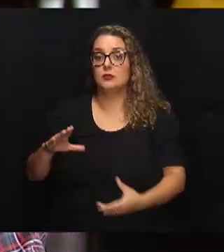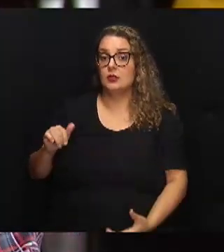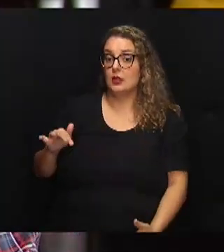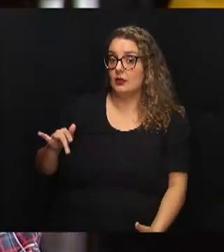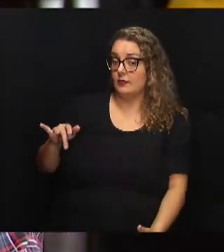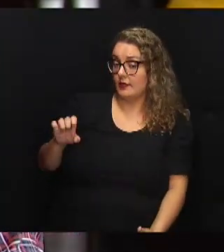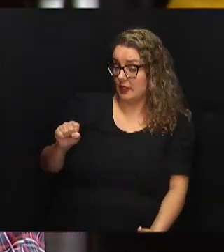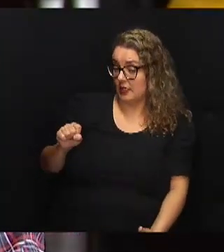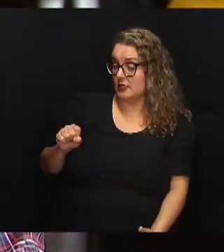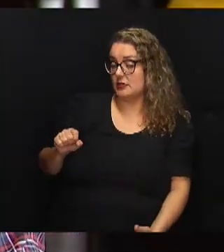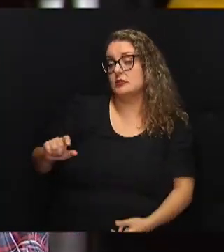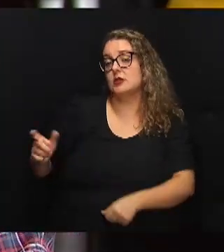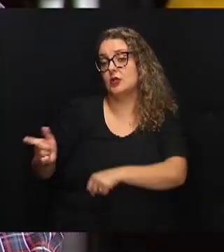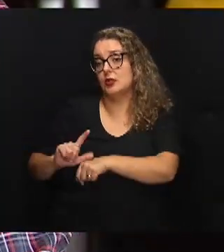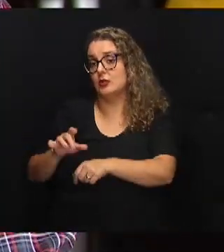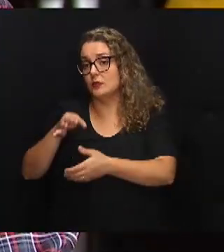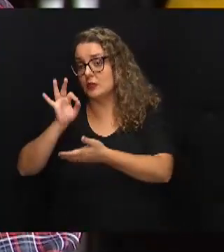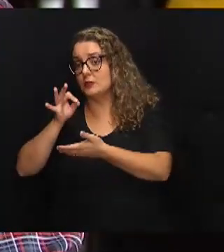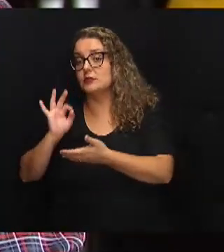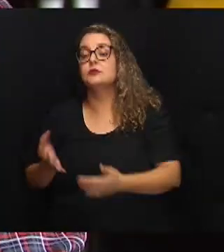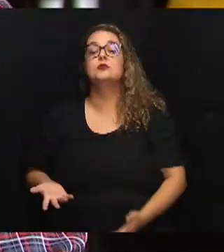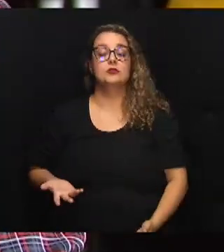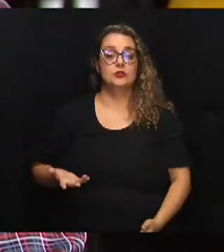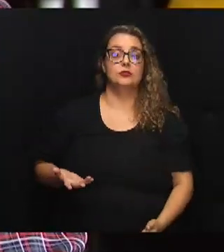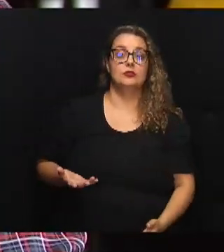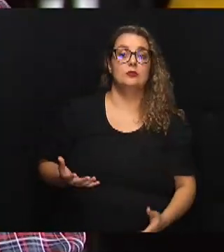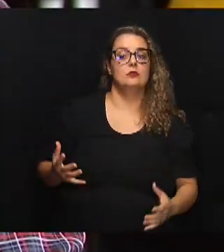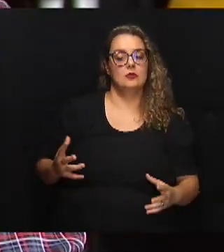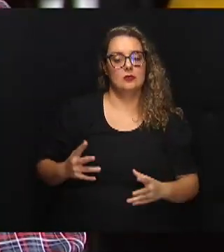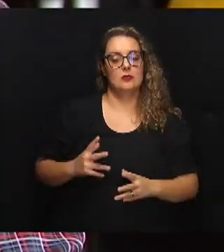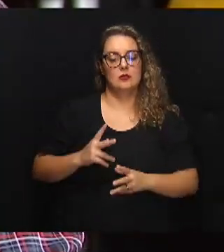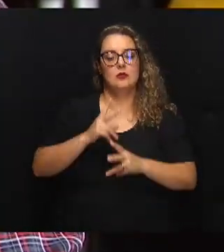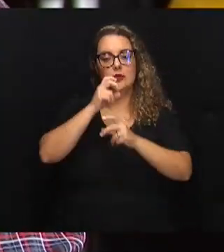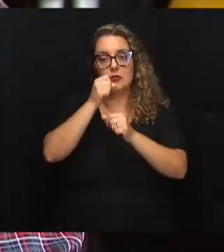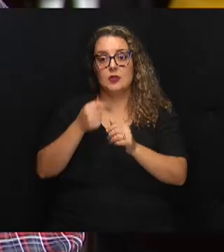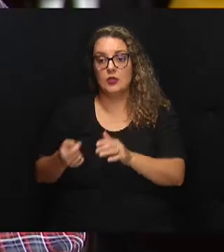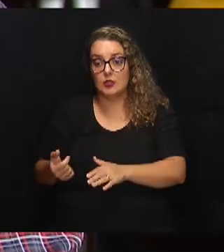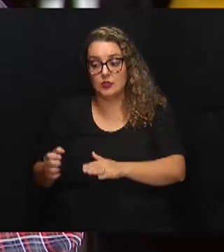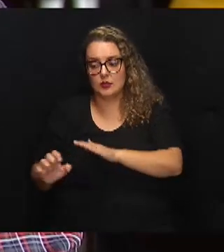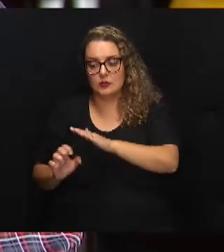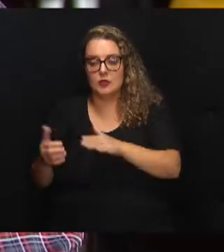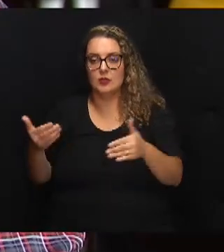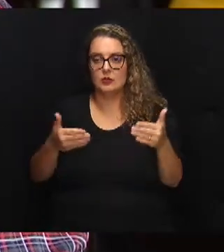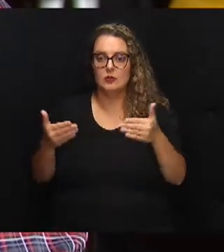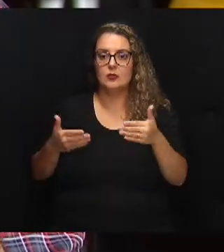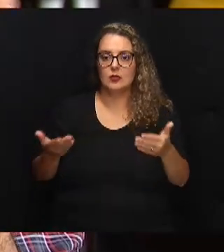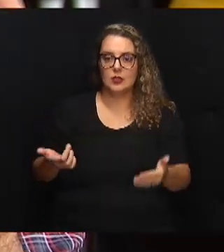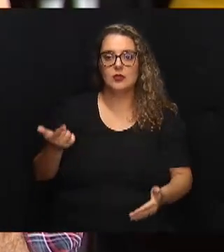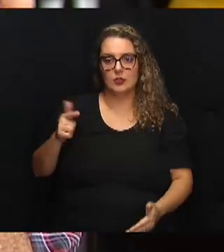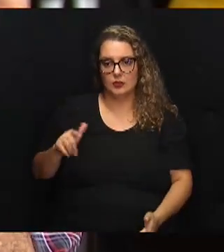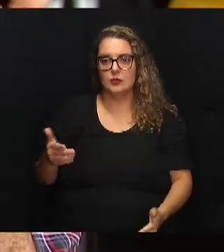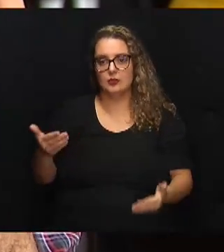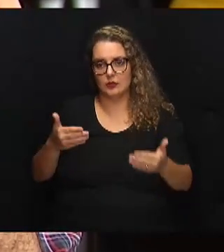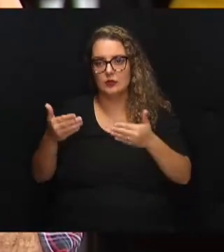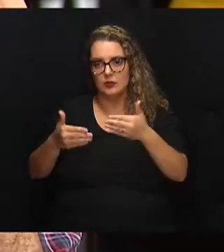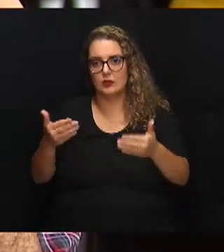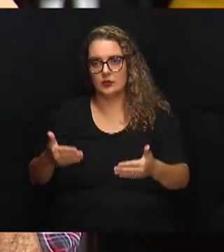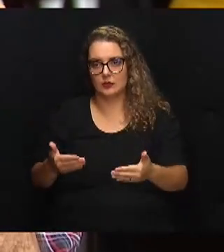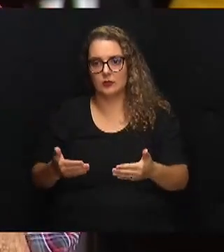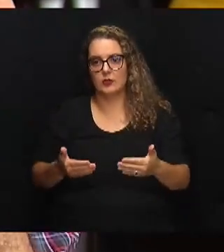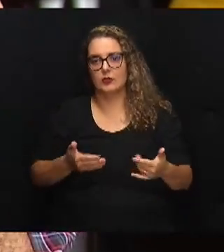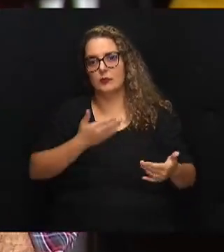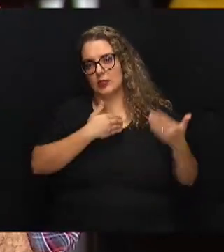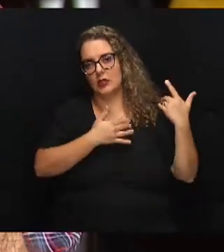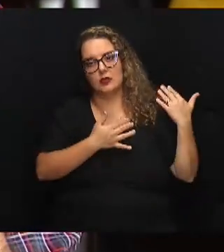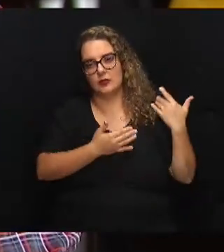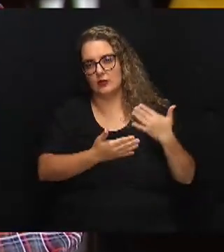então isso foi ganhando corpo e até mesmo esses poucos empresários que participaram e participam, mas participam desde lá